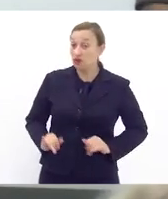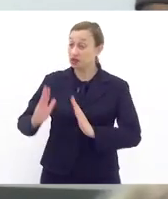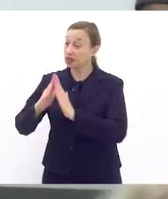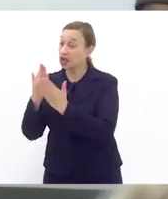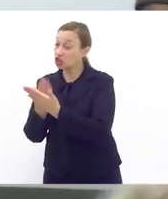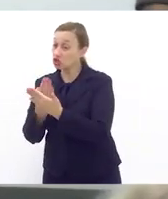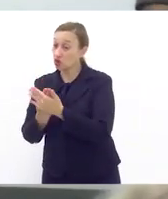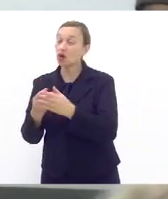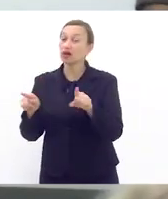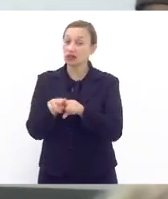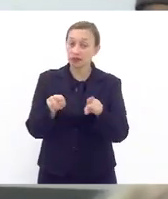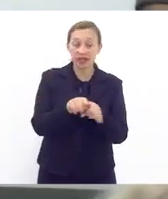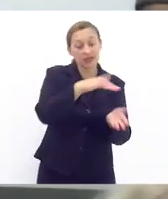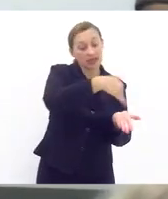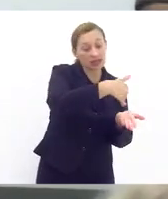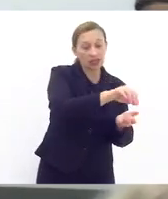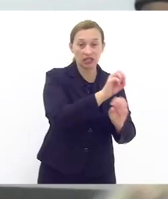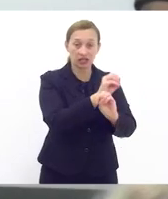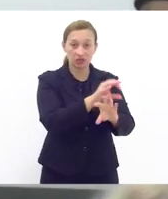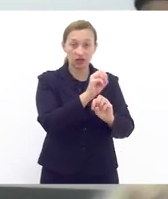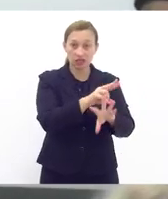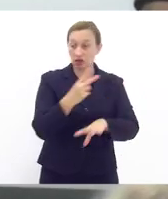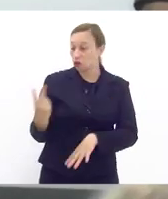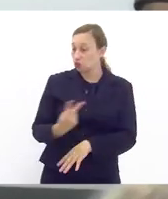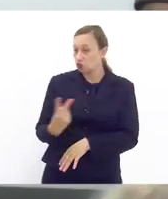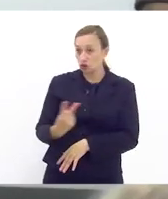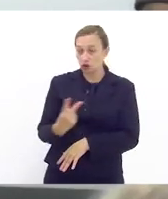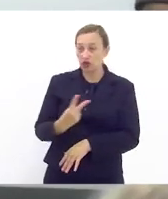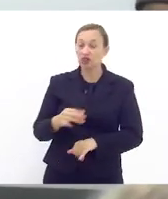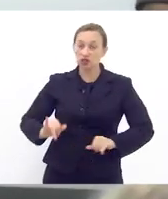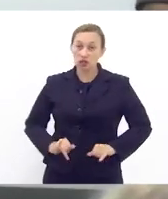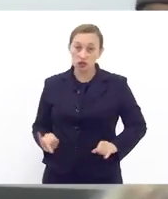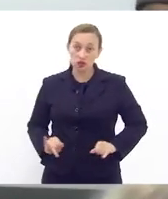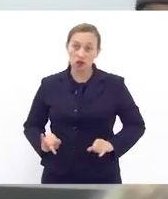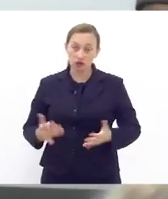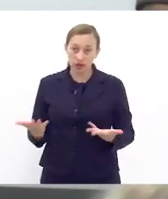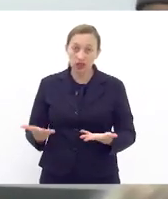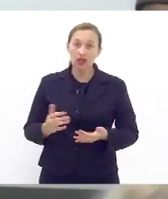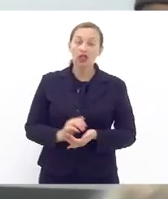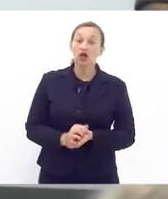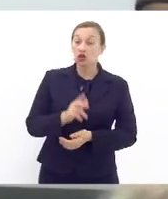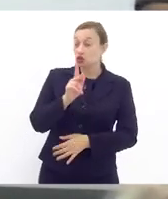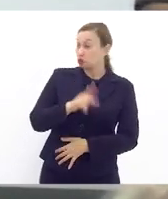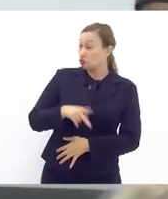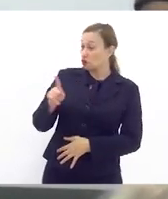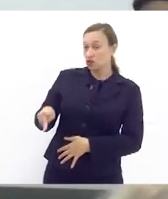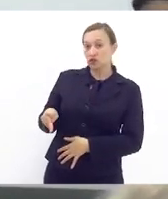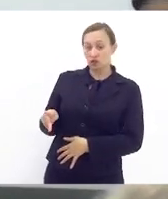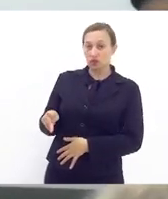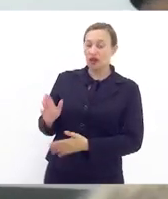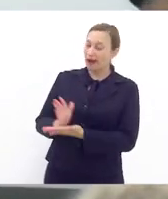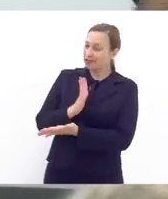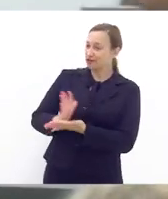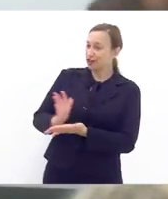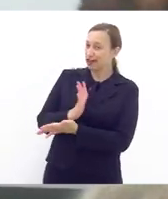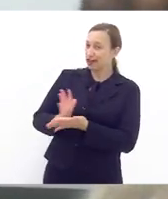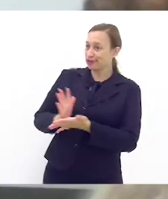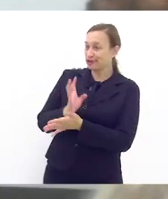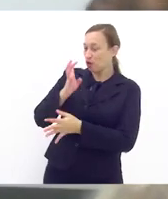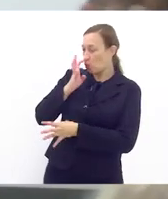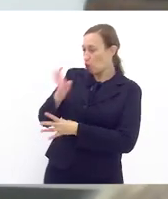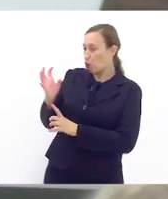são por vezes vistos né malvistos né tanto pelos professores que acusam as vezes de